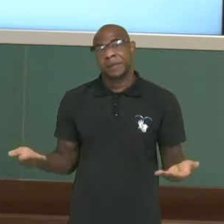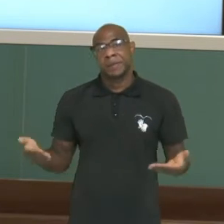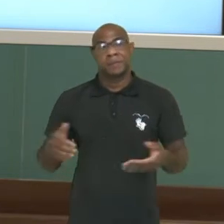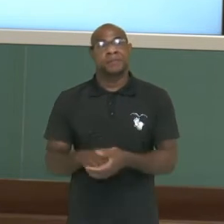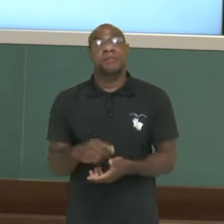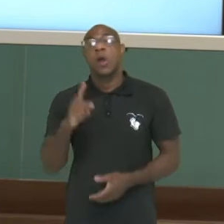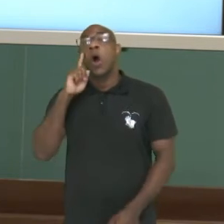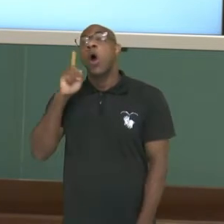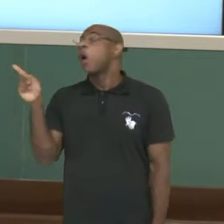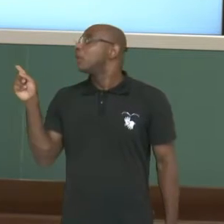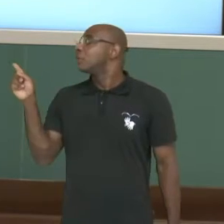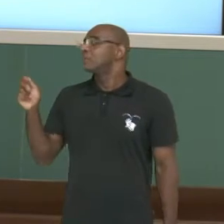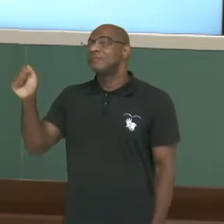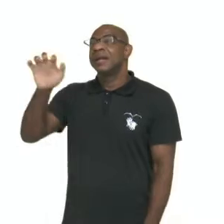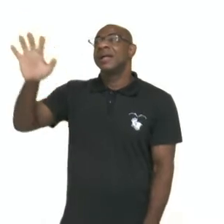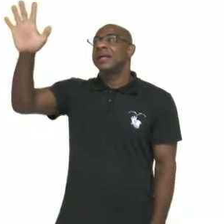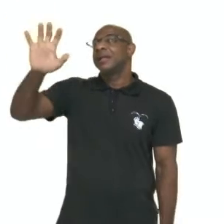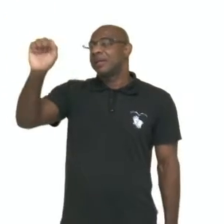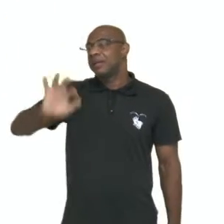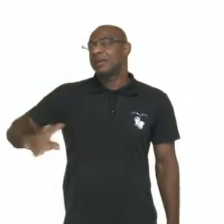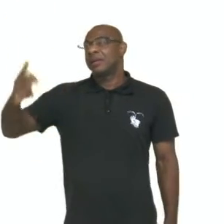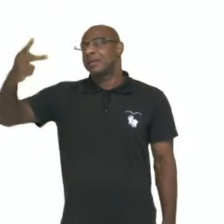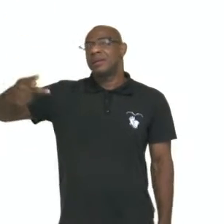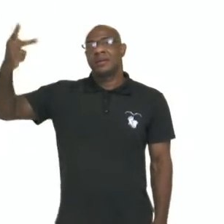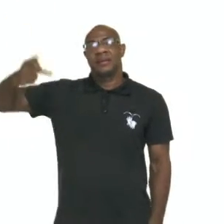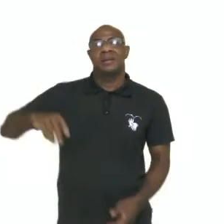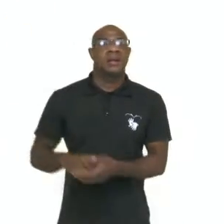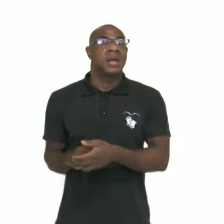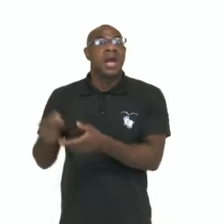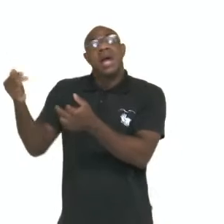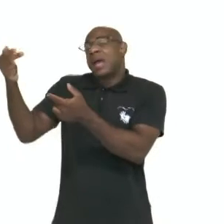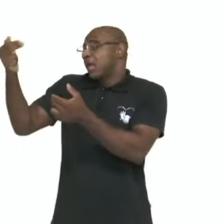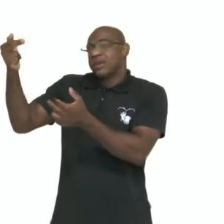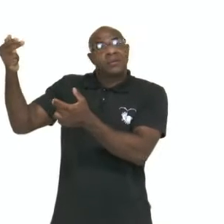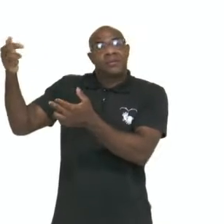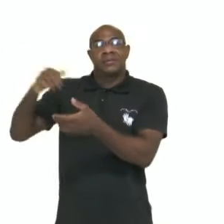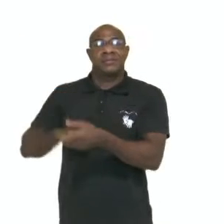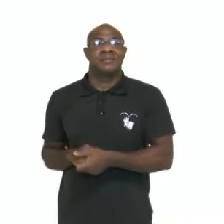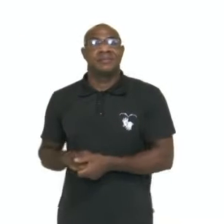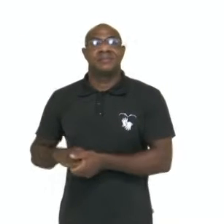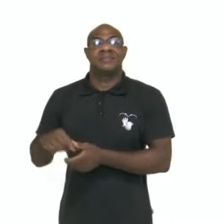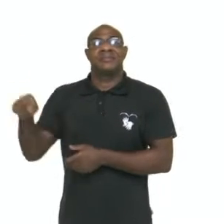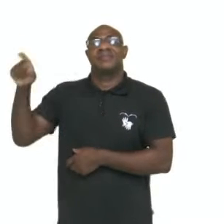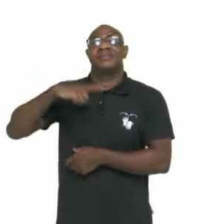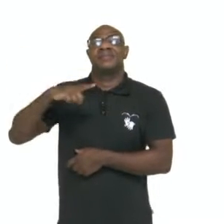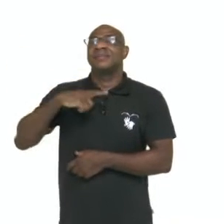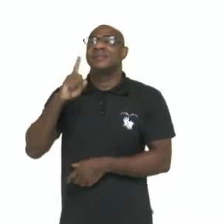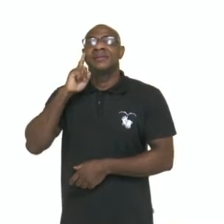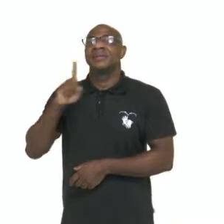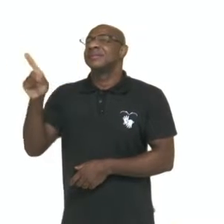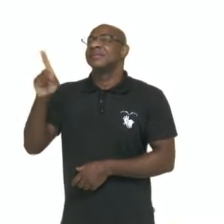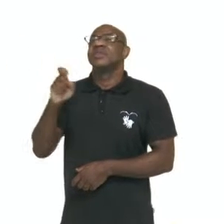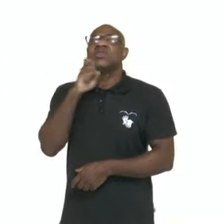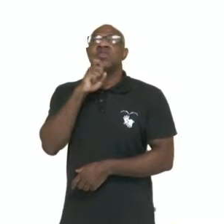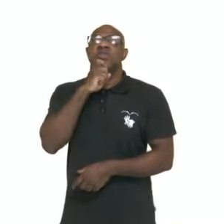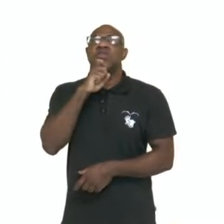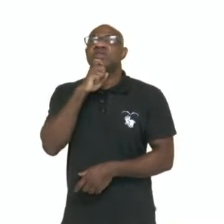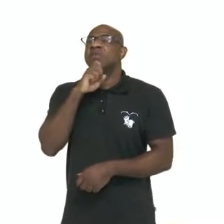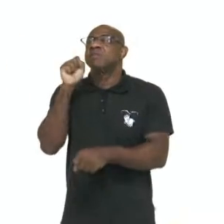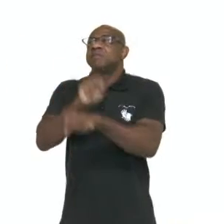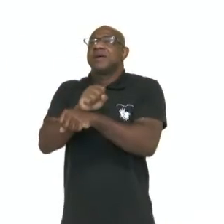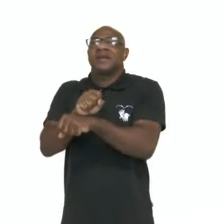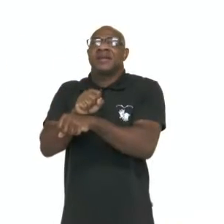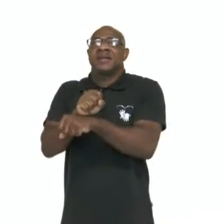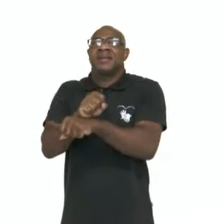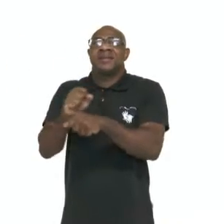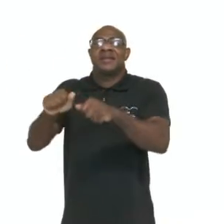nessas duas imagens aqui, olha só. Então temos a primeira imagem, né, a de cima, em que o glaciar ainda está intacto, então